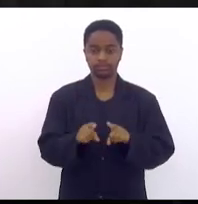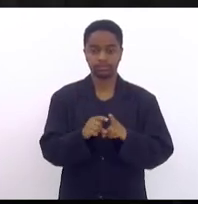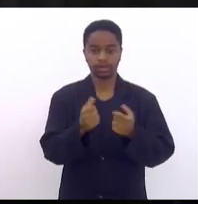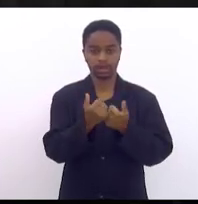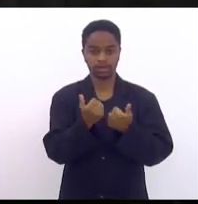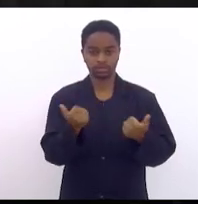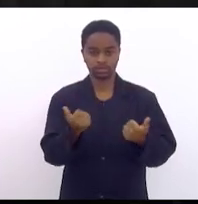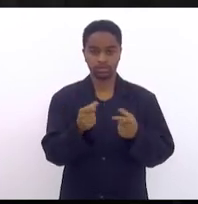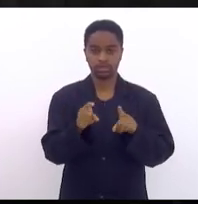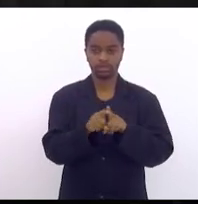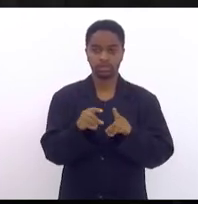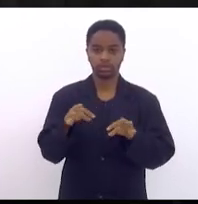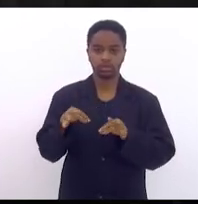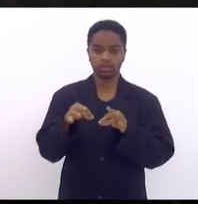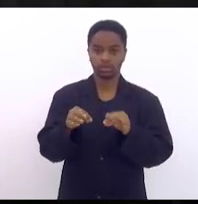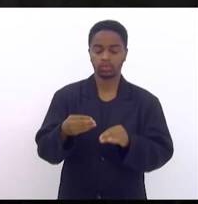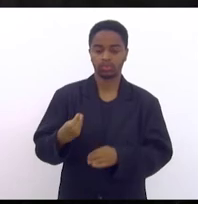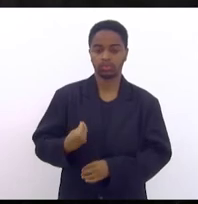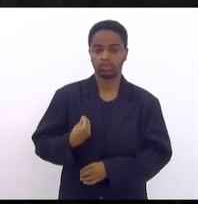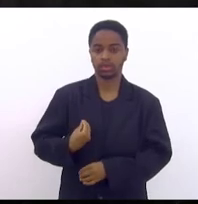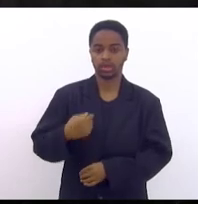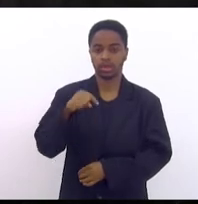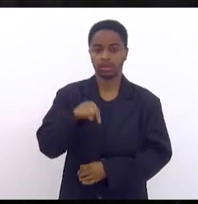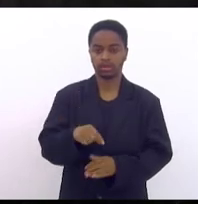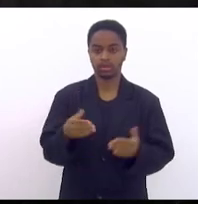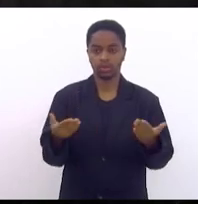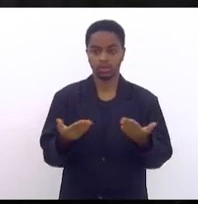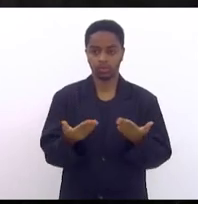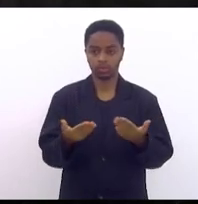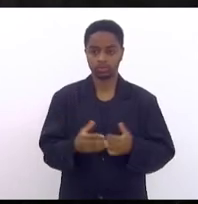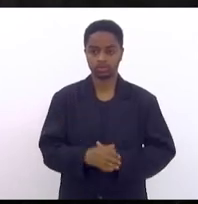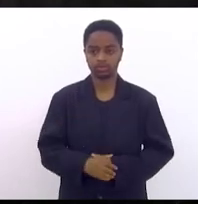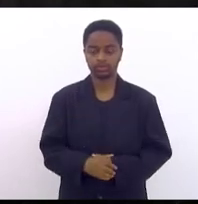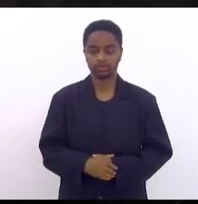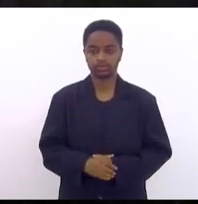assessores, todos que estão aqui conosco hoje nesta Casa Legislativa.